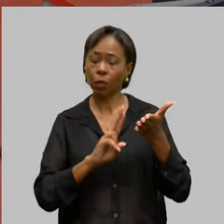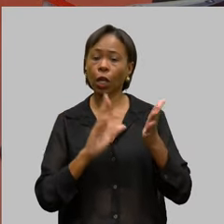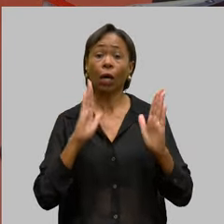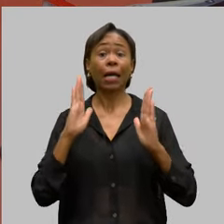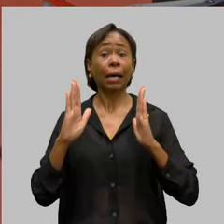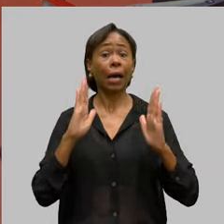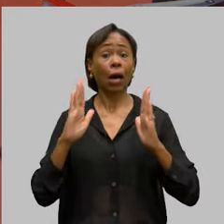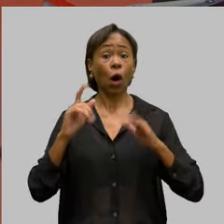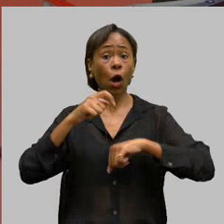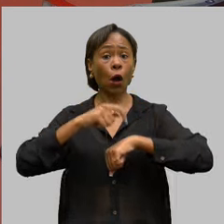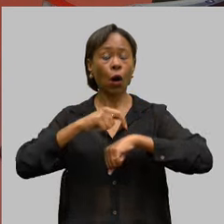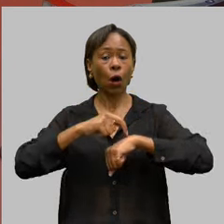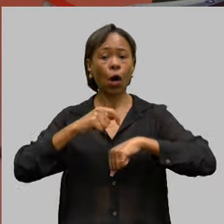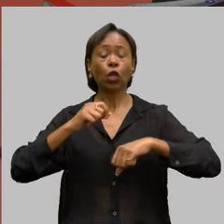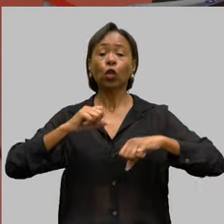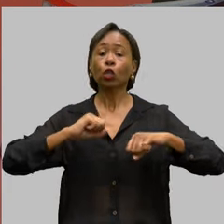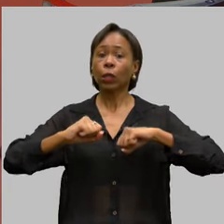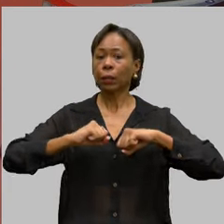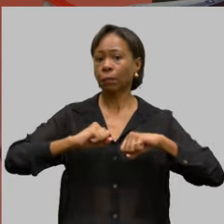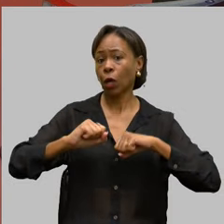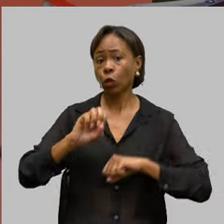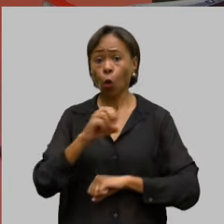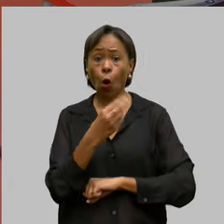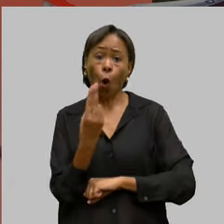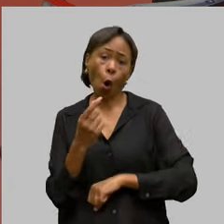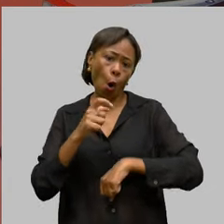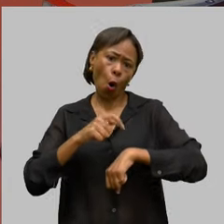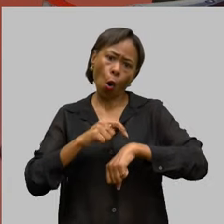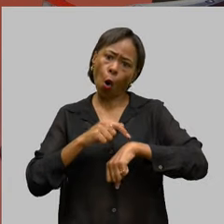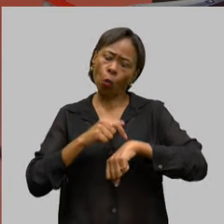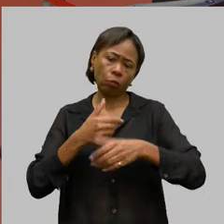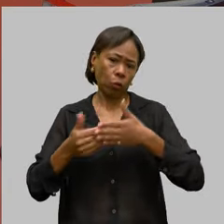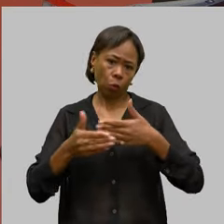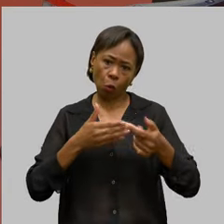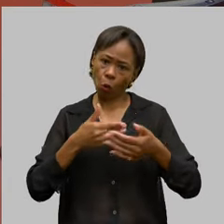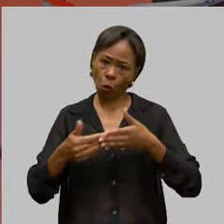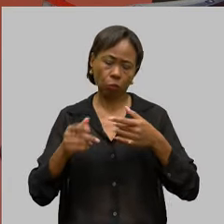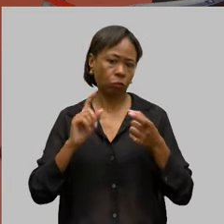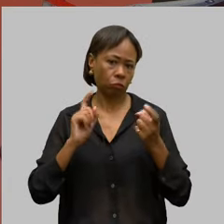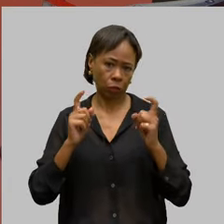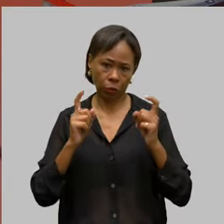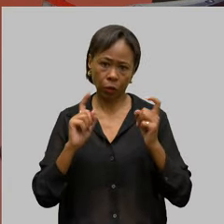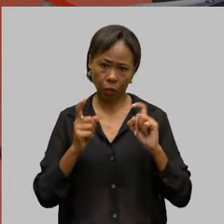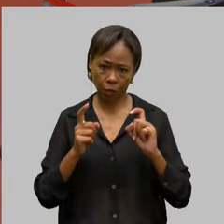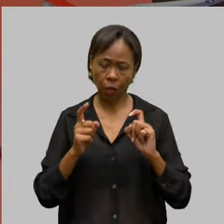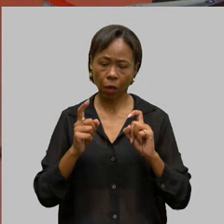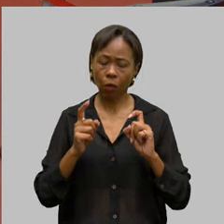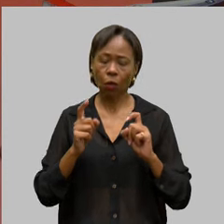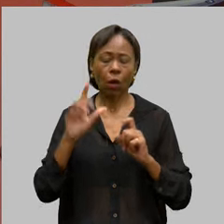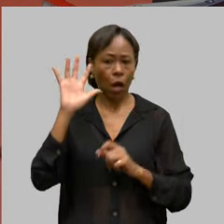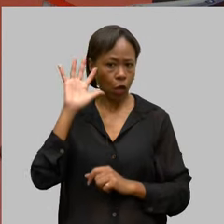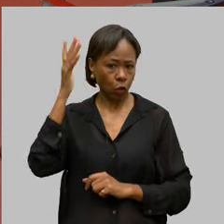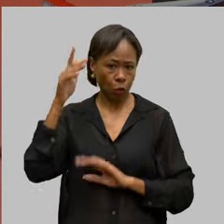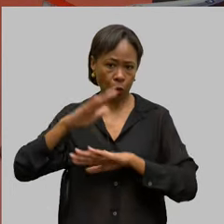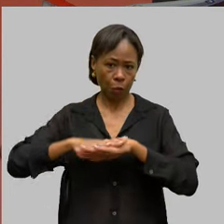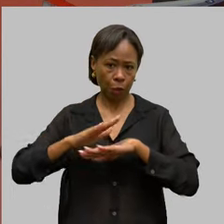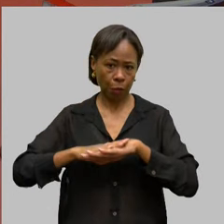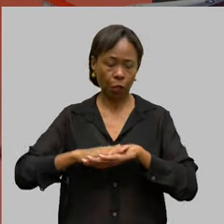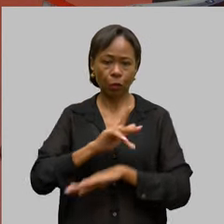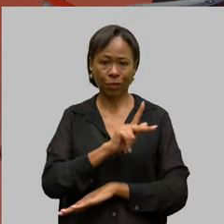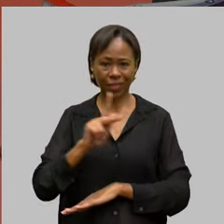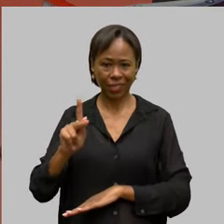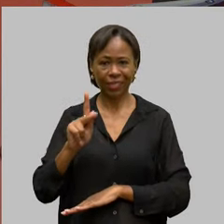debates ou a qualquer momento durante a reunião a critério da presidência contamos com a participação do